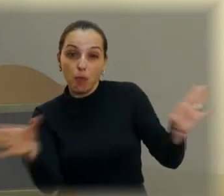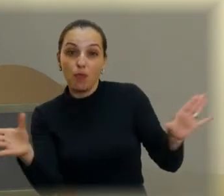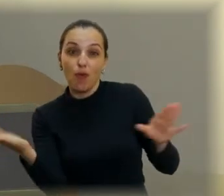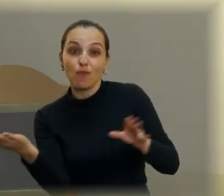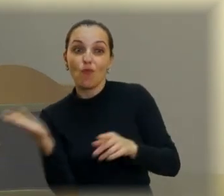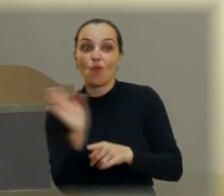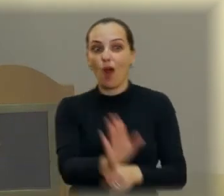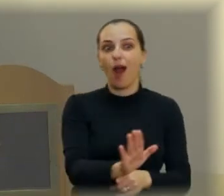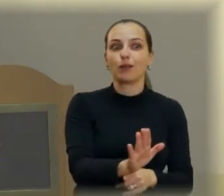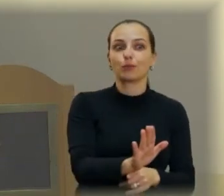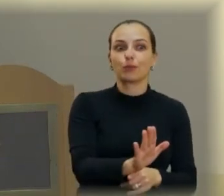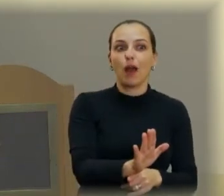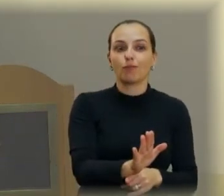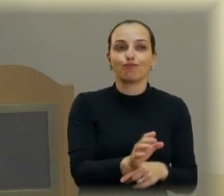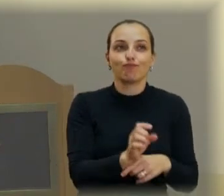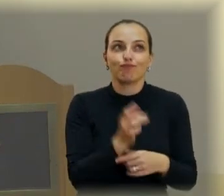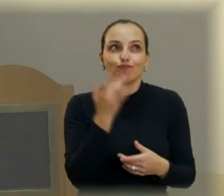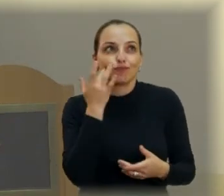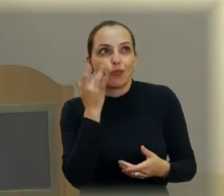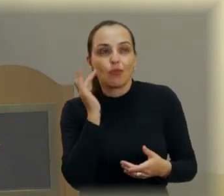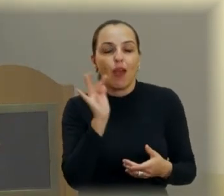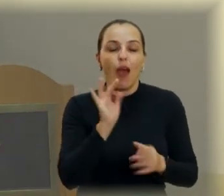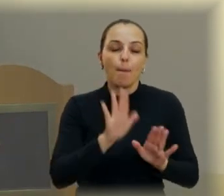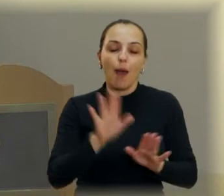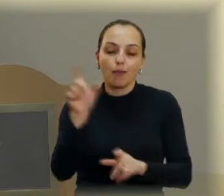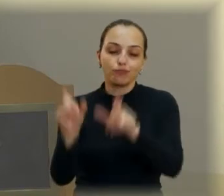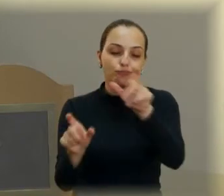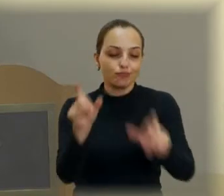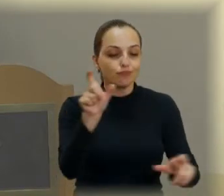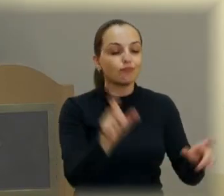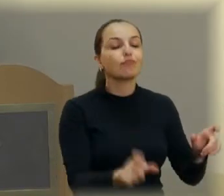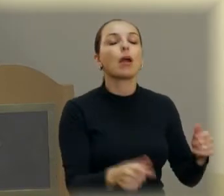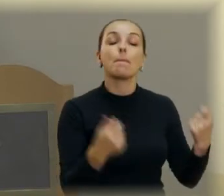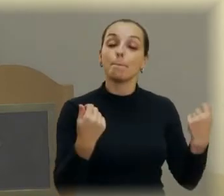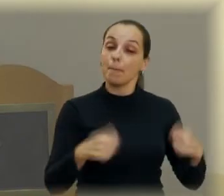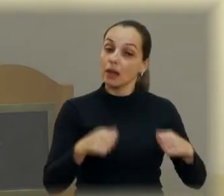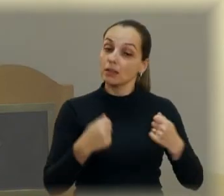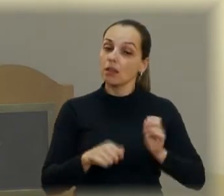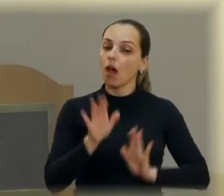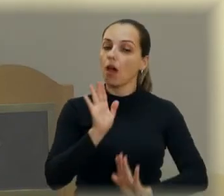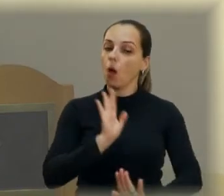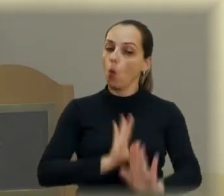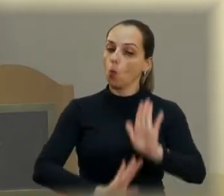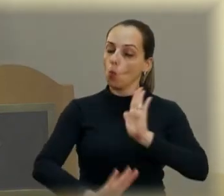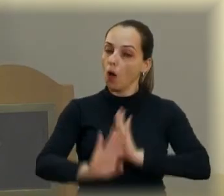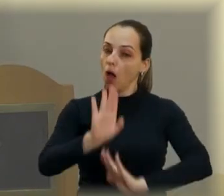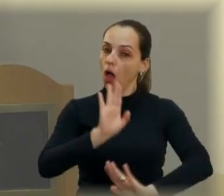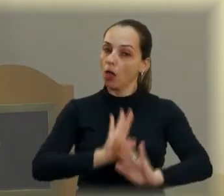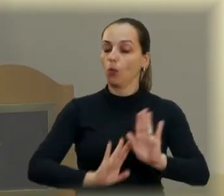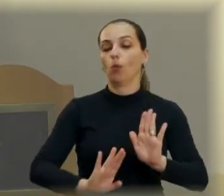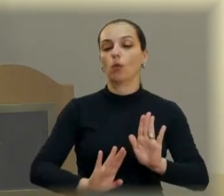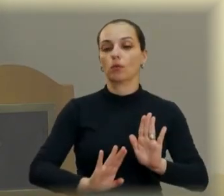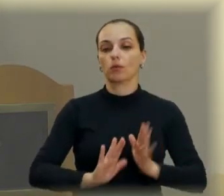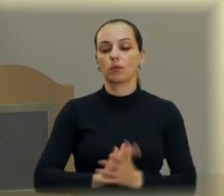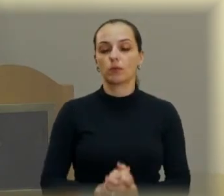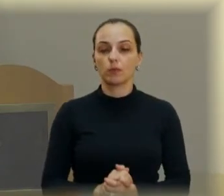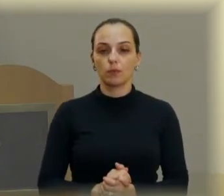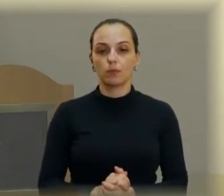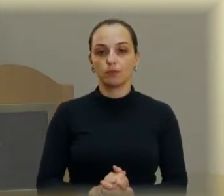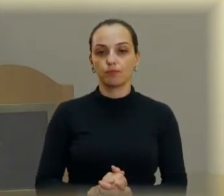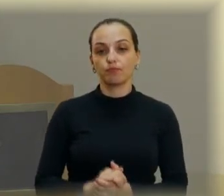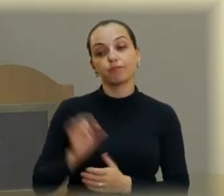vai favorecer ou não mas eu acho que todas as pessoas deveriam tomar os devidos cuidados a